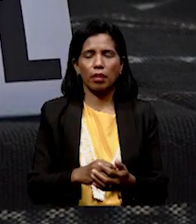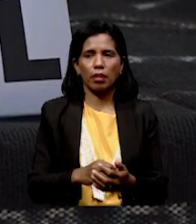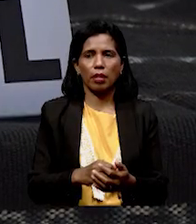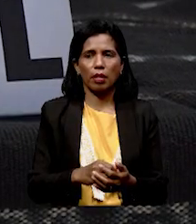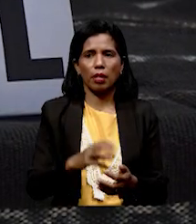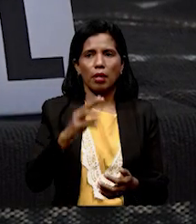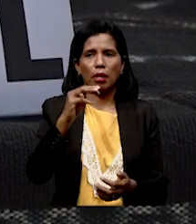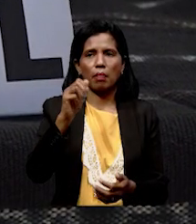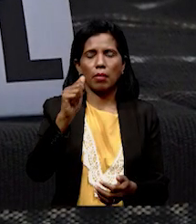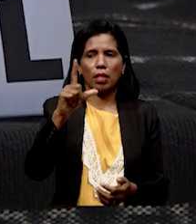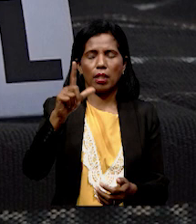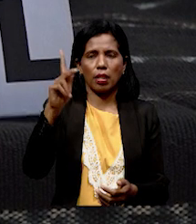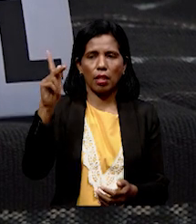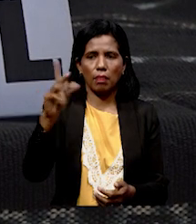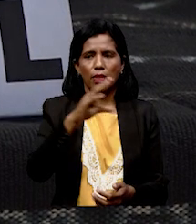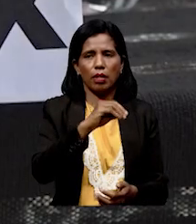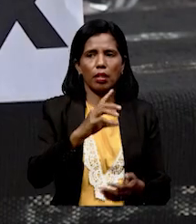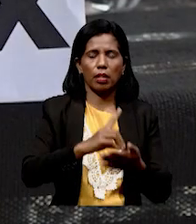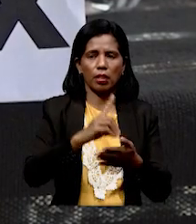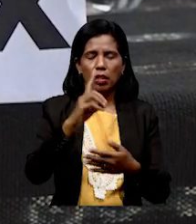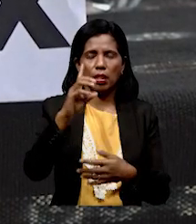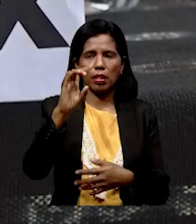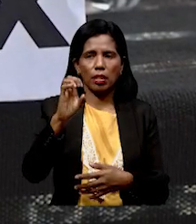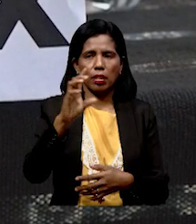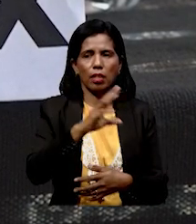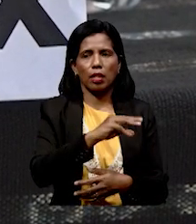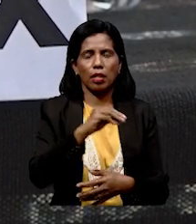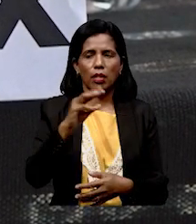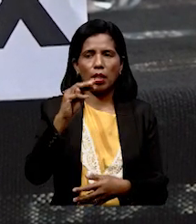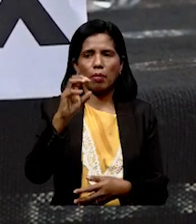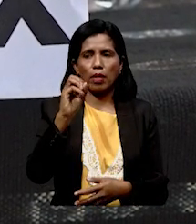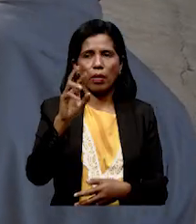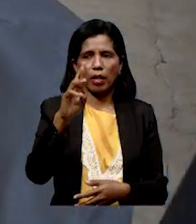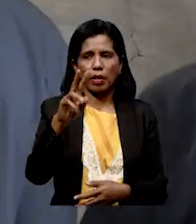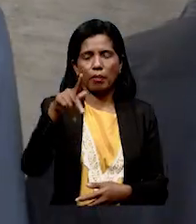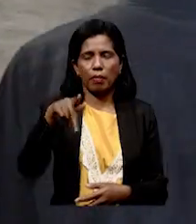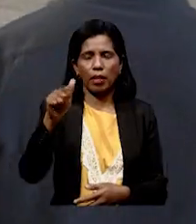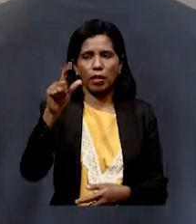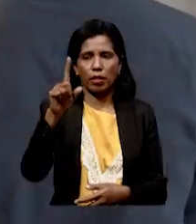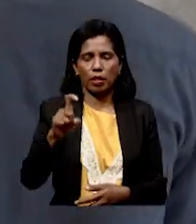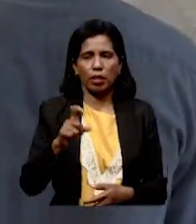ka MALK de Gentil, no Movimento Reconstrução